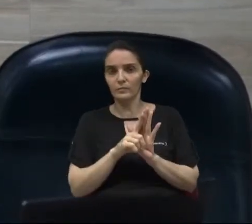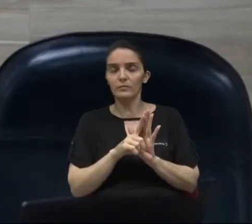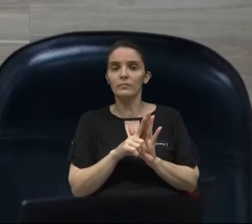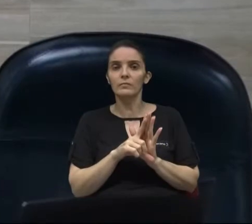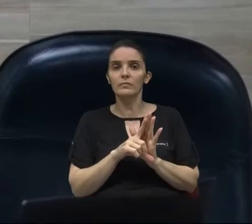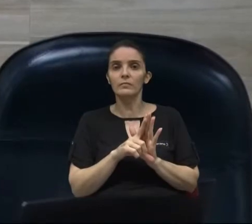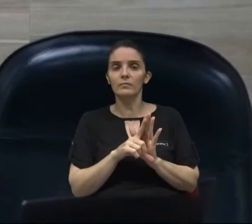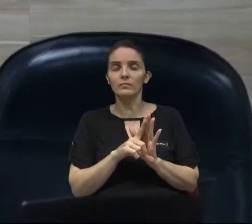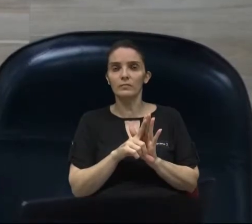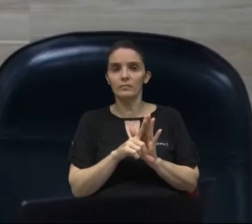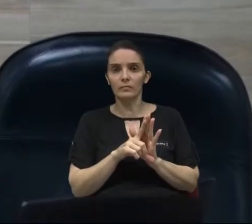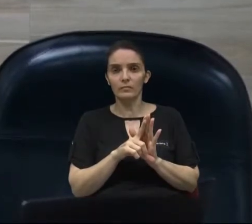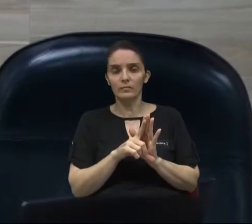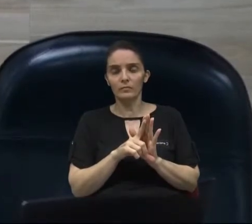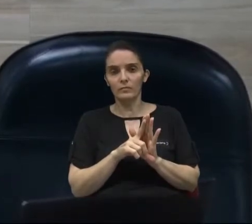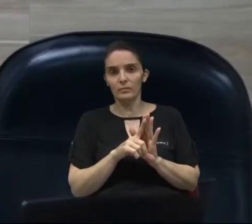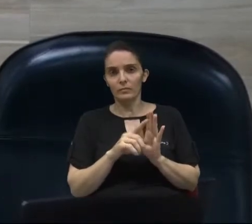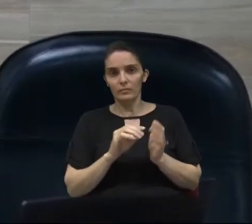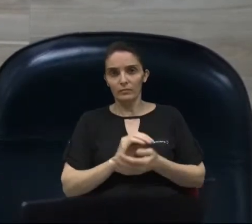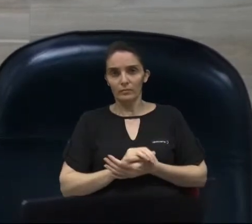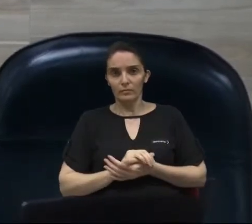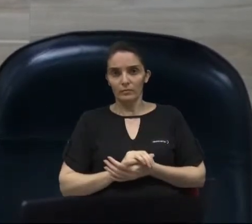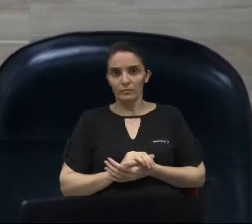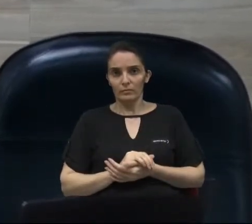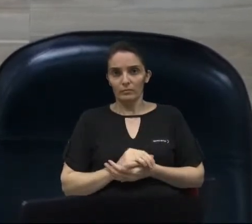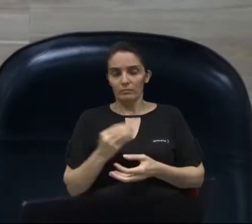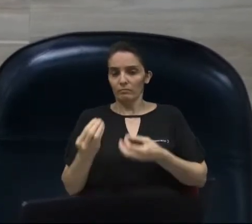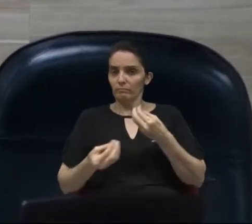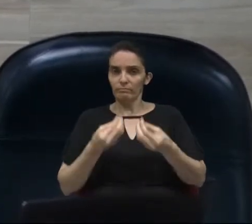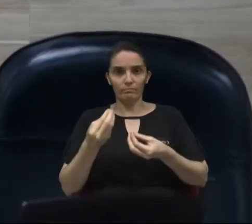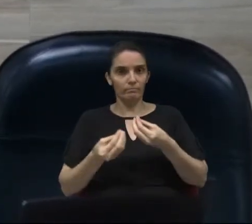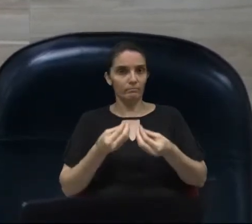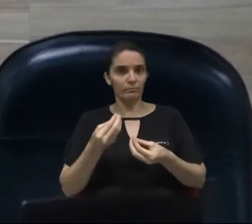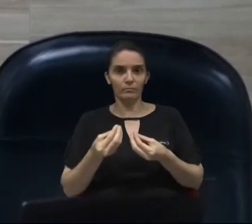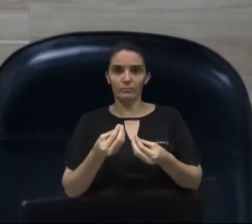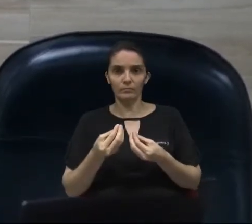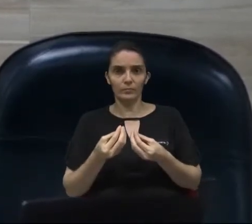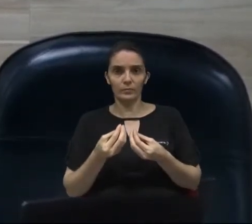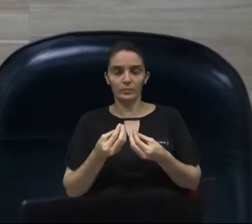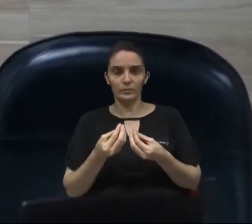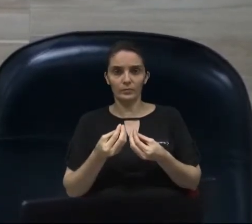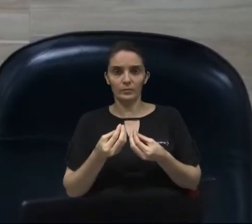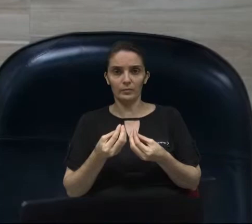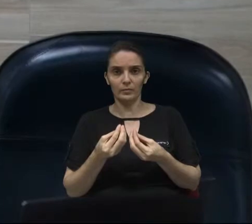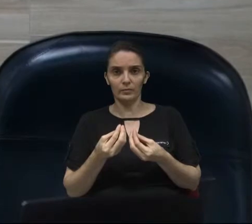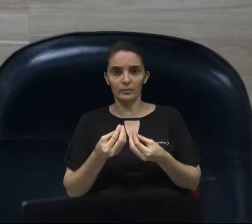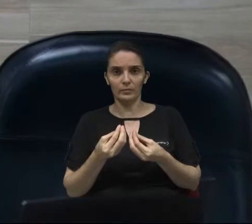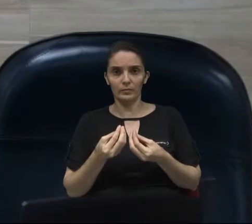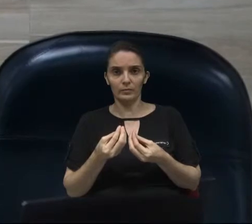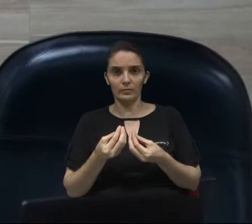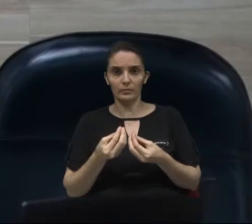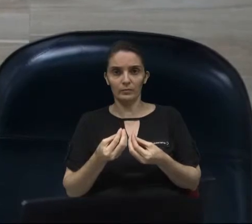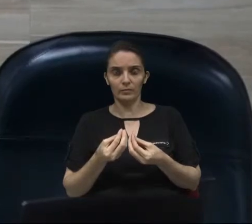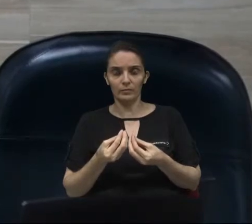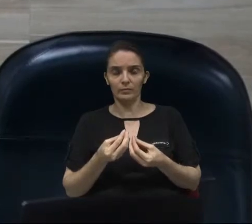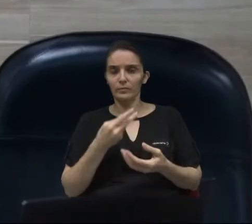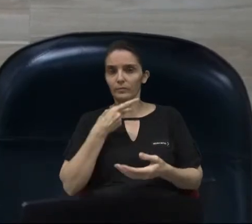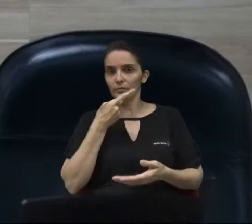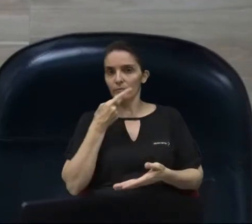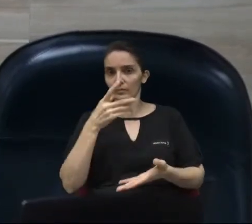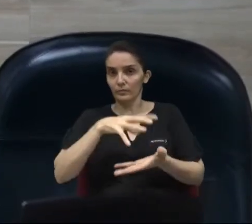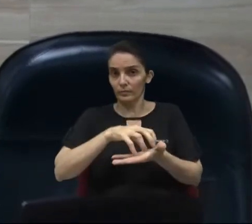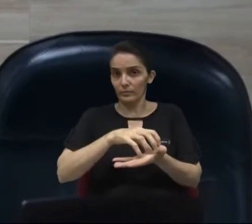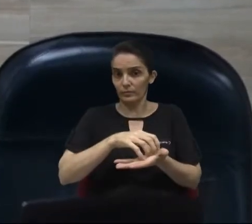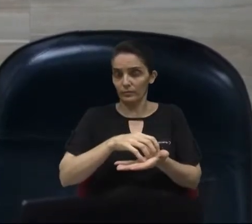eles não têm como suspender, como dizia a outra lei, impedir a matrícula.